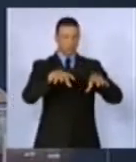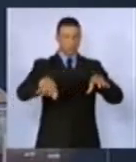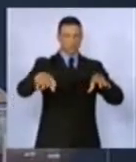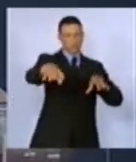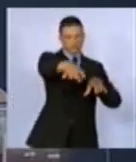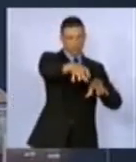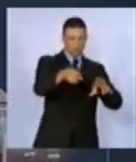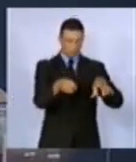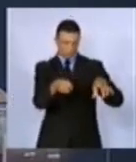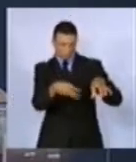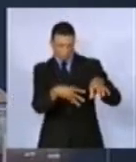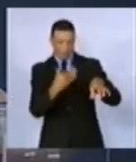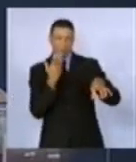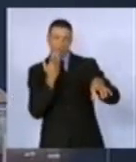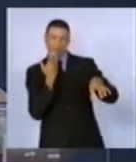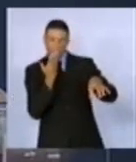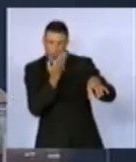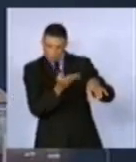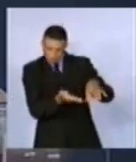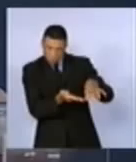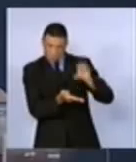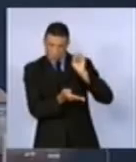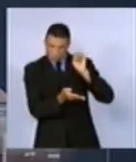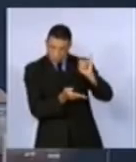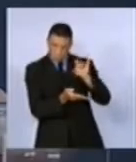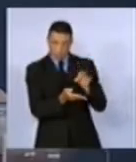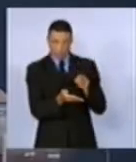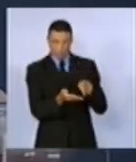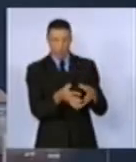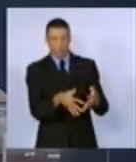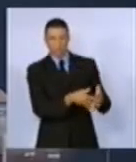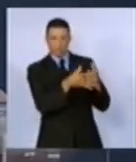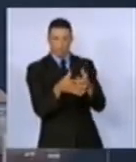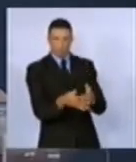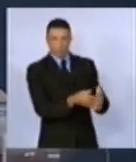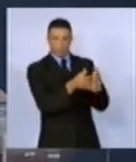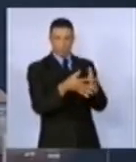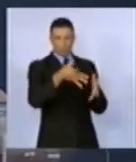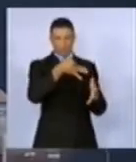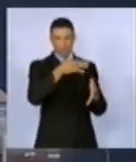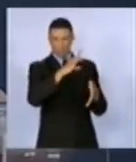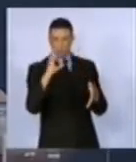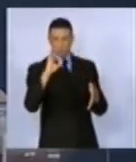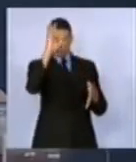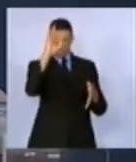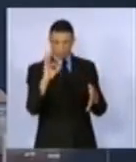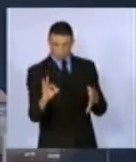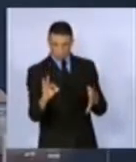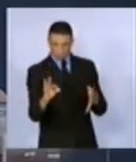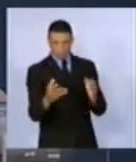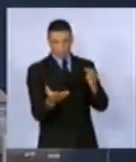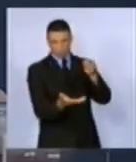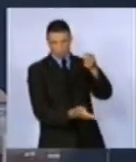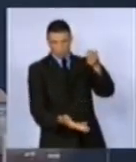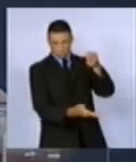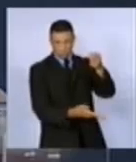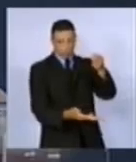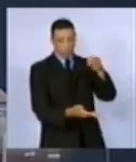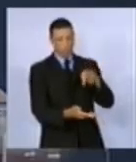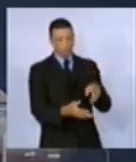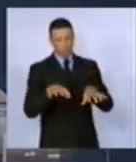só teriam o seu licenciamento se a colheita da cana Já fosse prevista como 100% mecânica e crua Então as novas